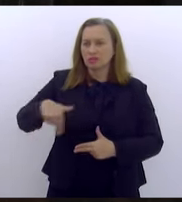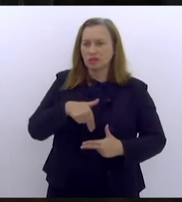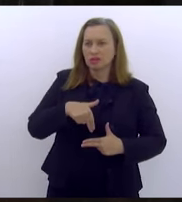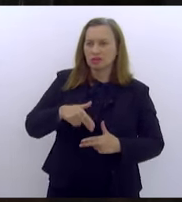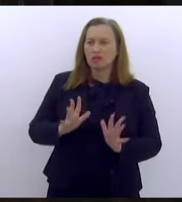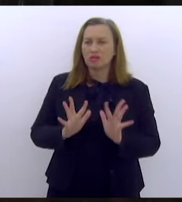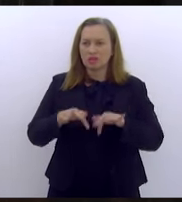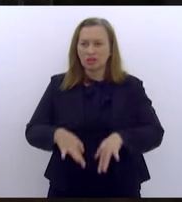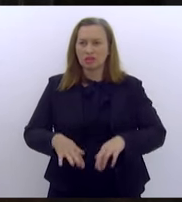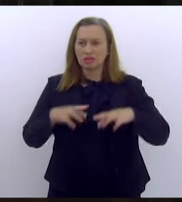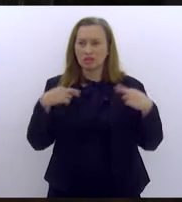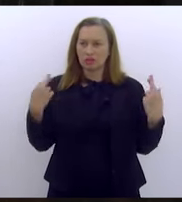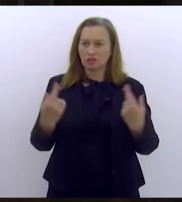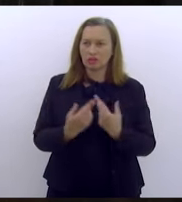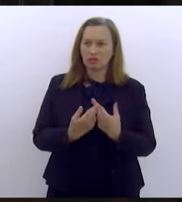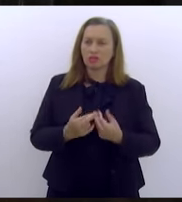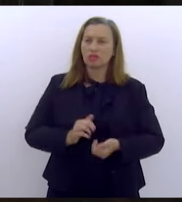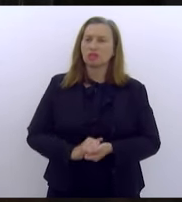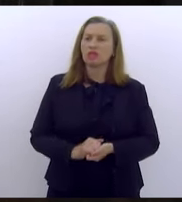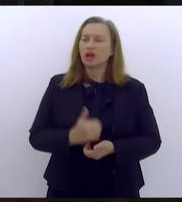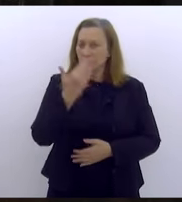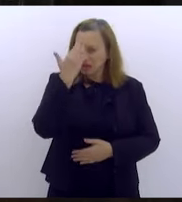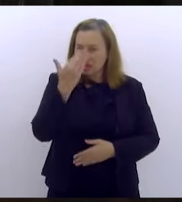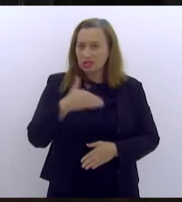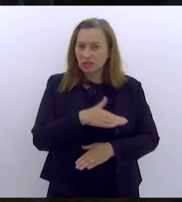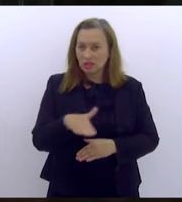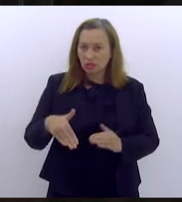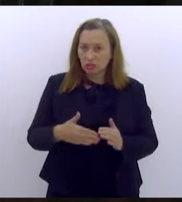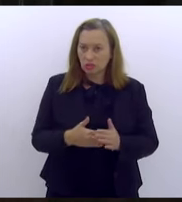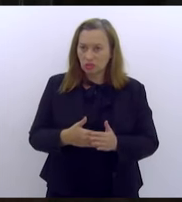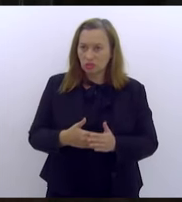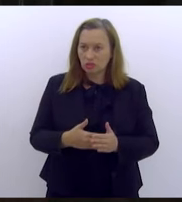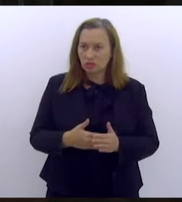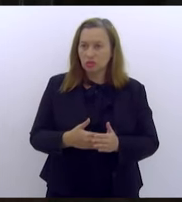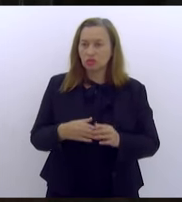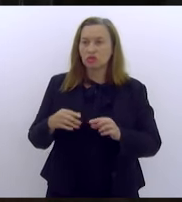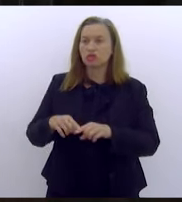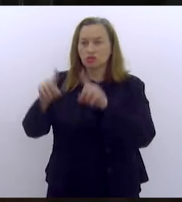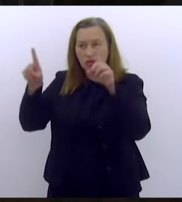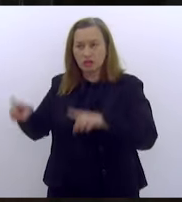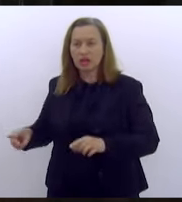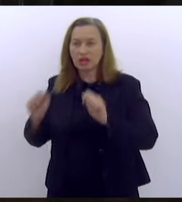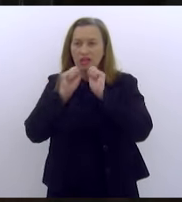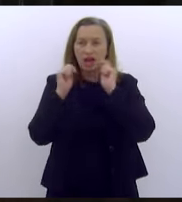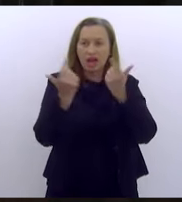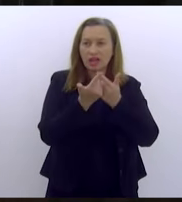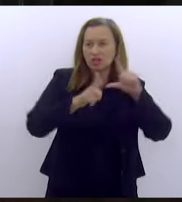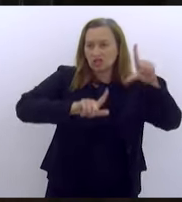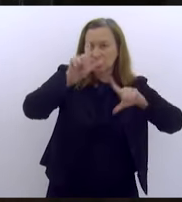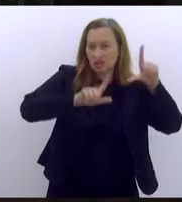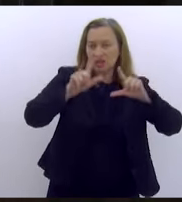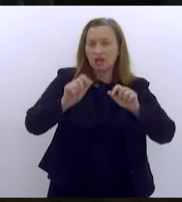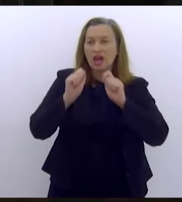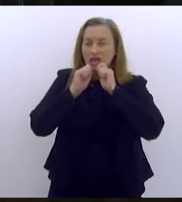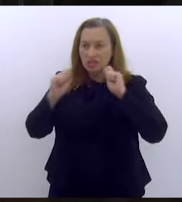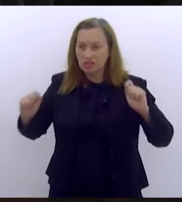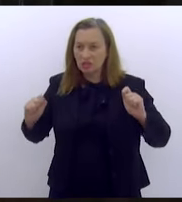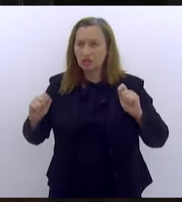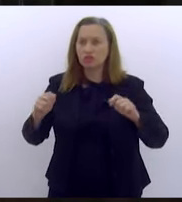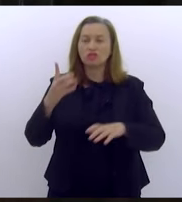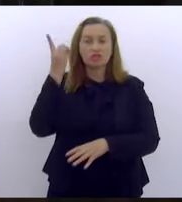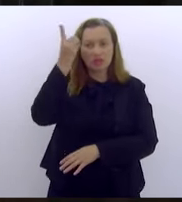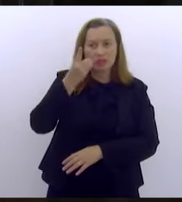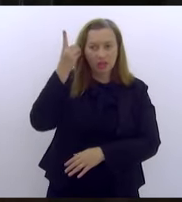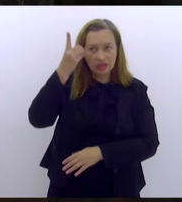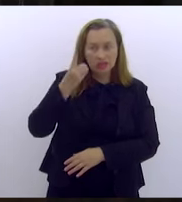encerrada a sessão. Tá? Agradeço a todos os funcionários da TV Alerj, a todos aqui, assessores dos deputados. Tá